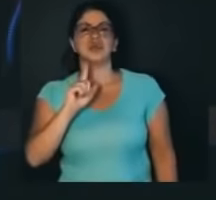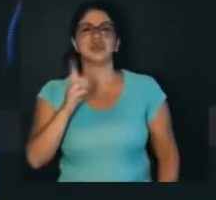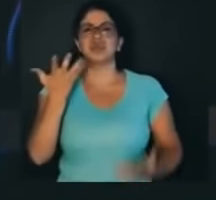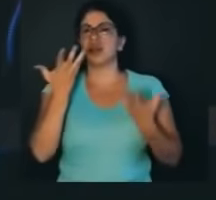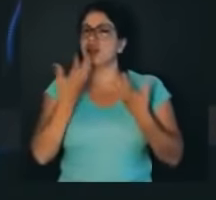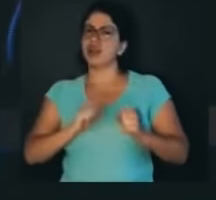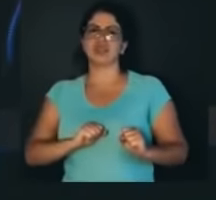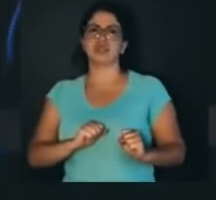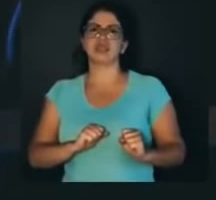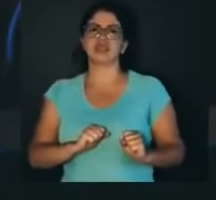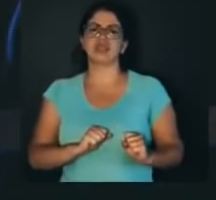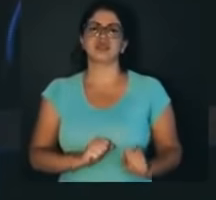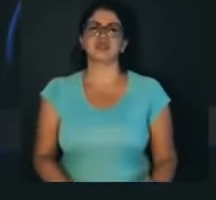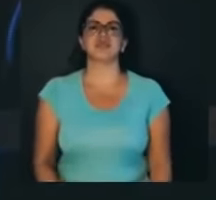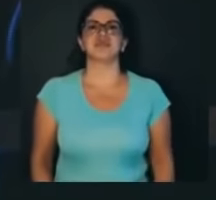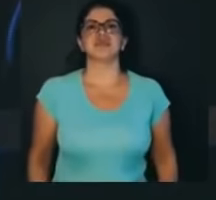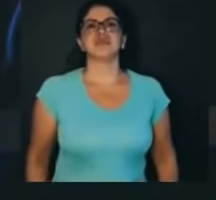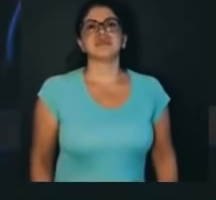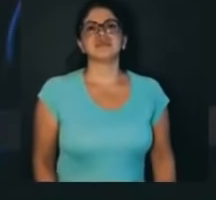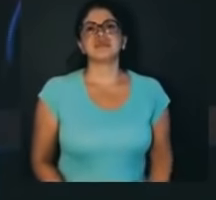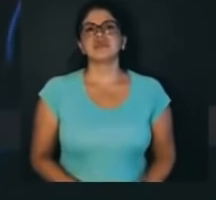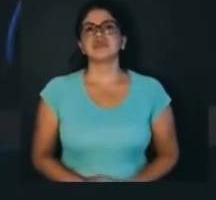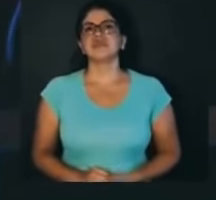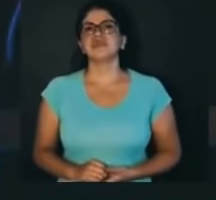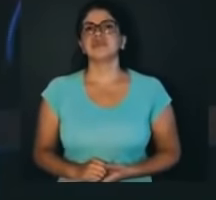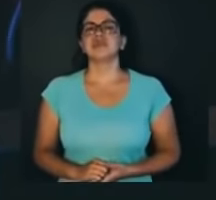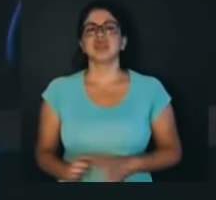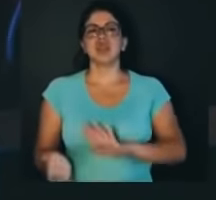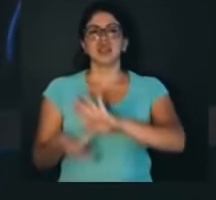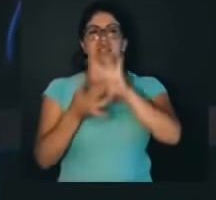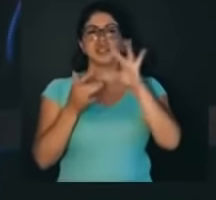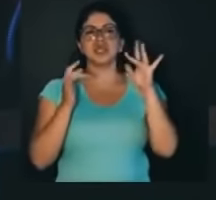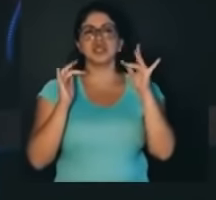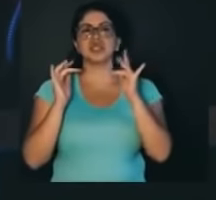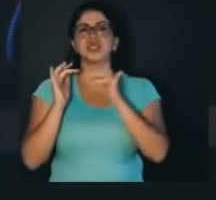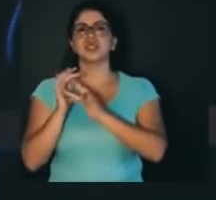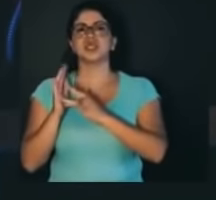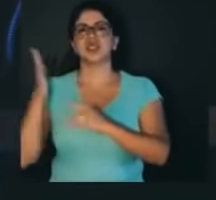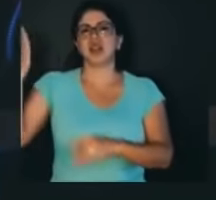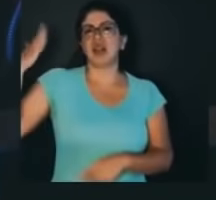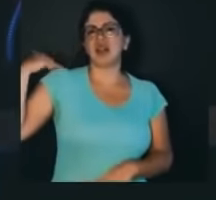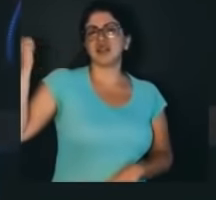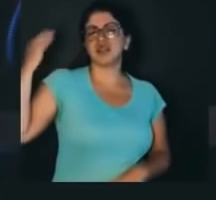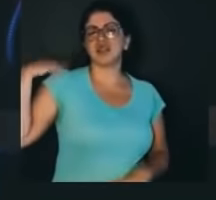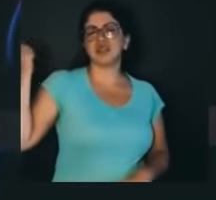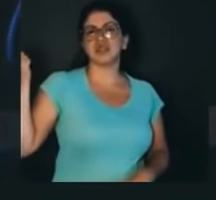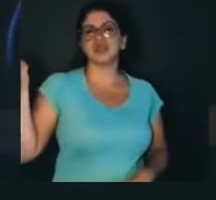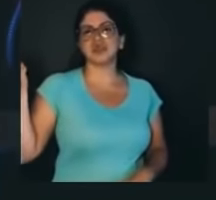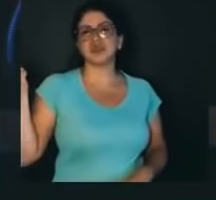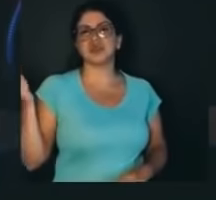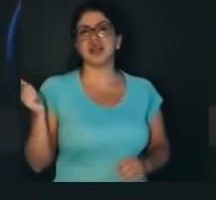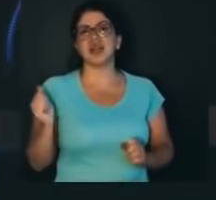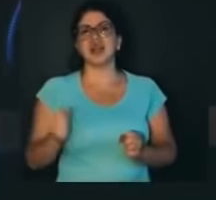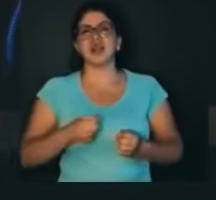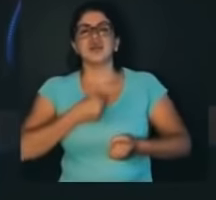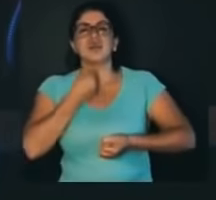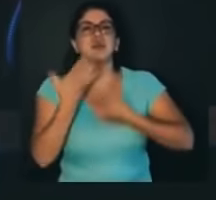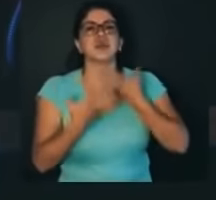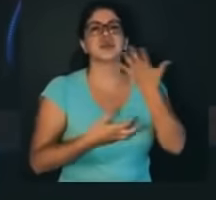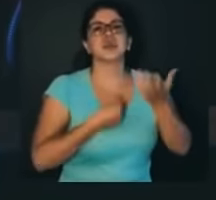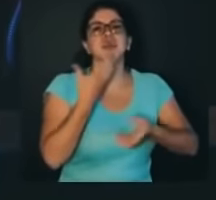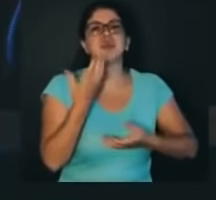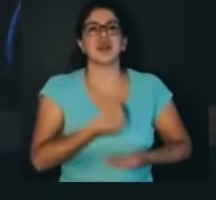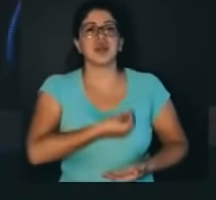Somos chamados em Cristo Jesus a gerar vida com as nossas palavras. Então seja um canal